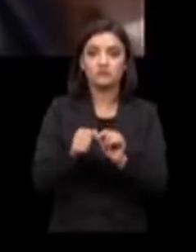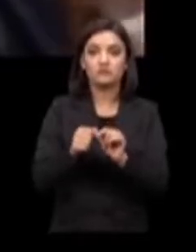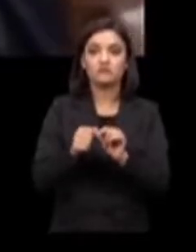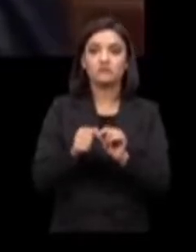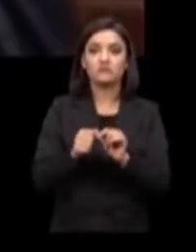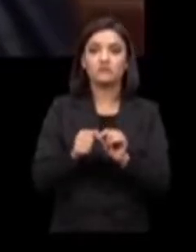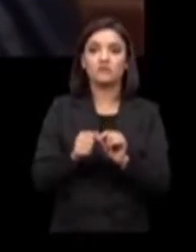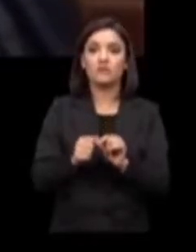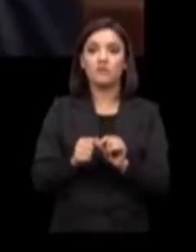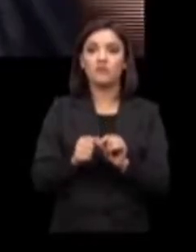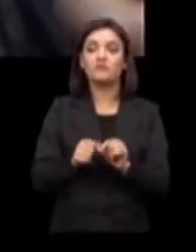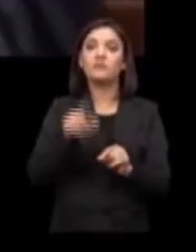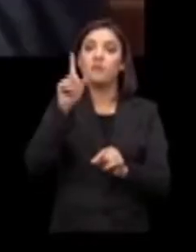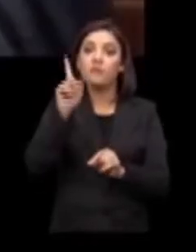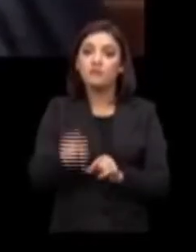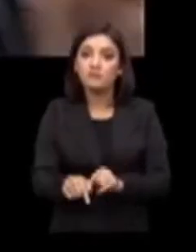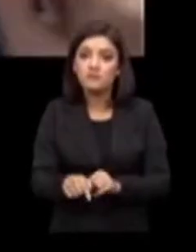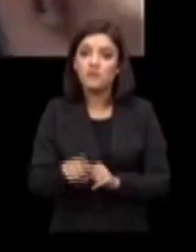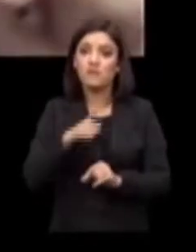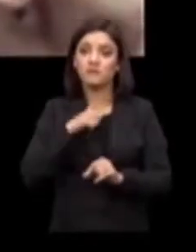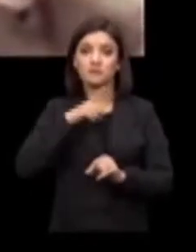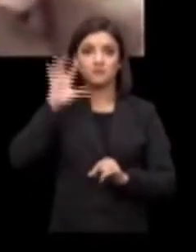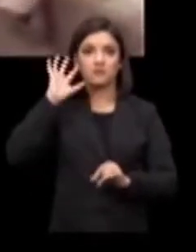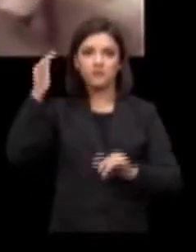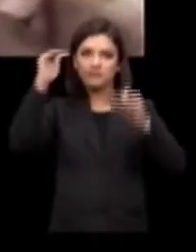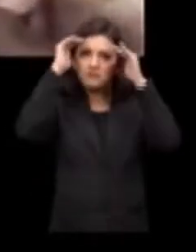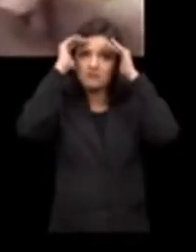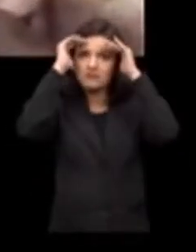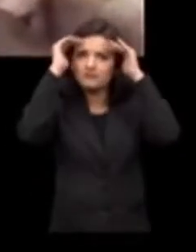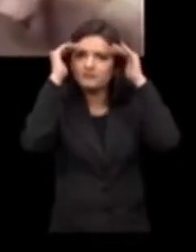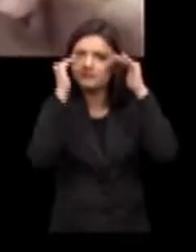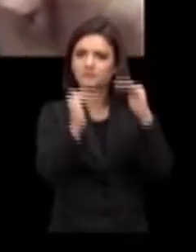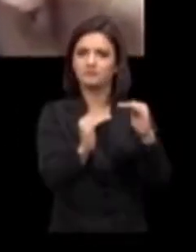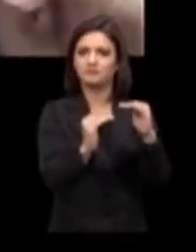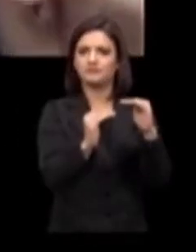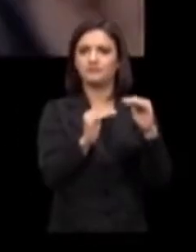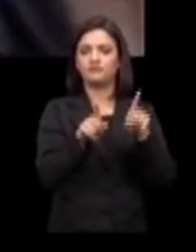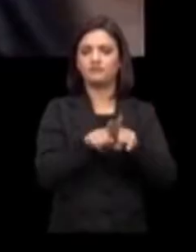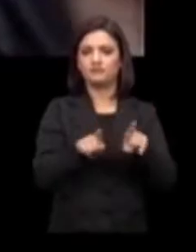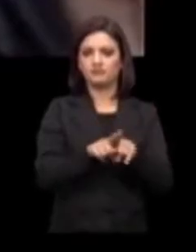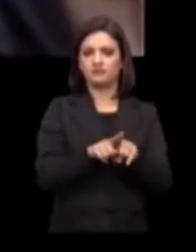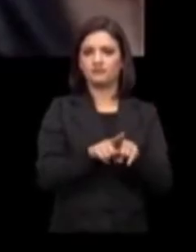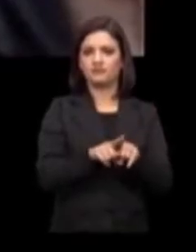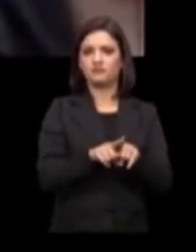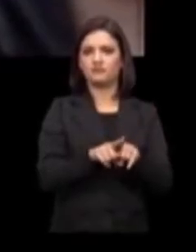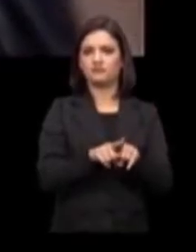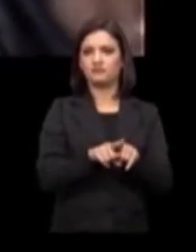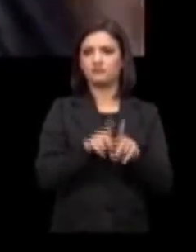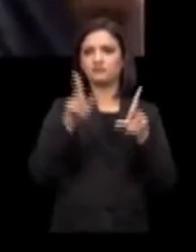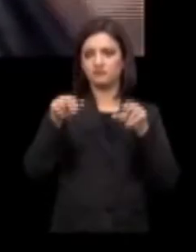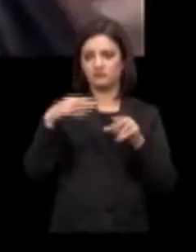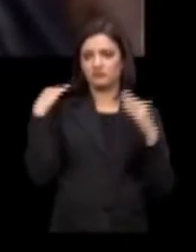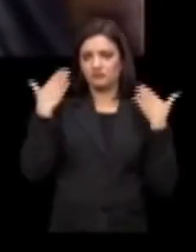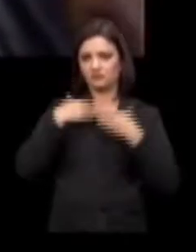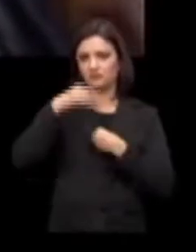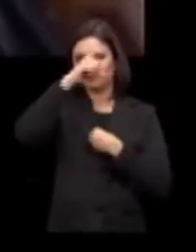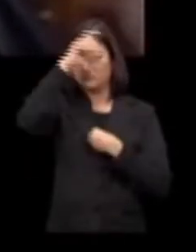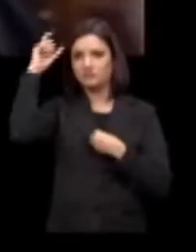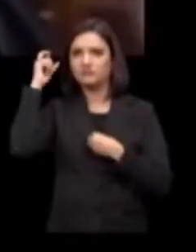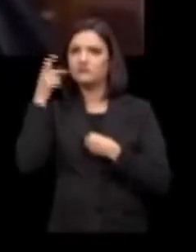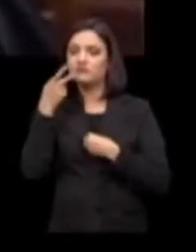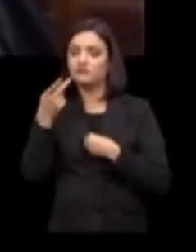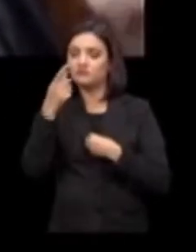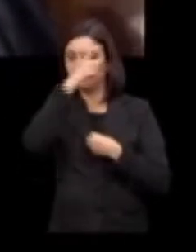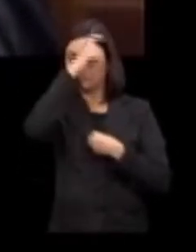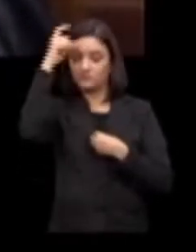possível, como já foi ressaltado, inclusive agora na intervenção do ministro Lewandowski, em estándares